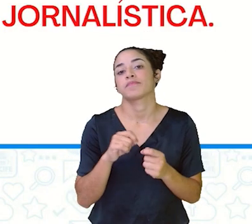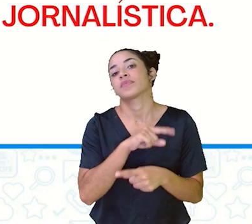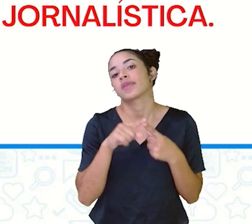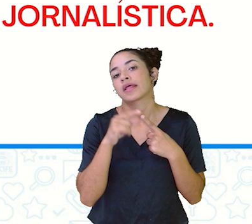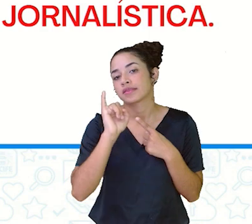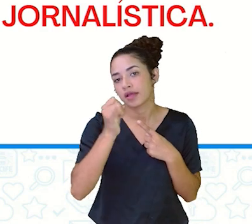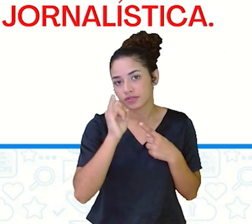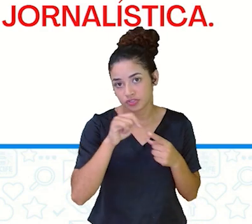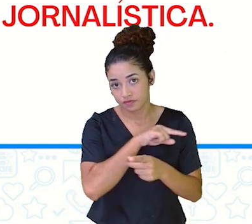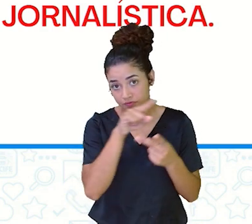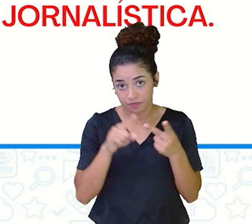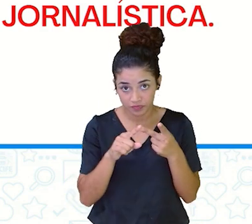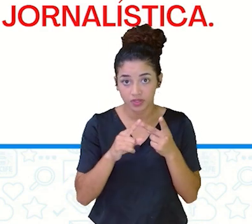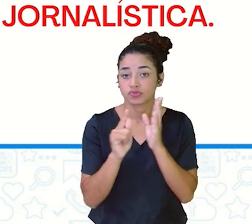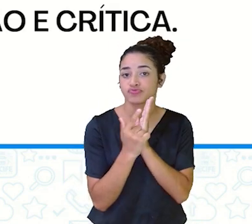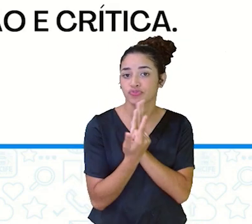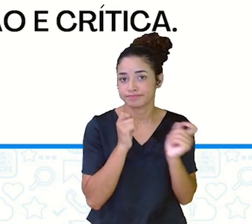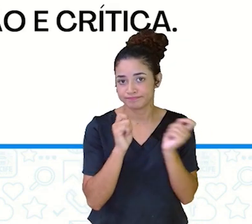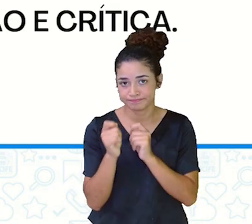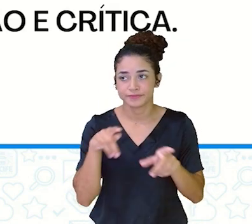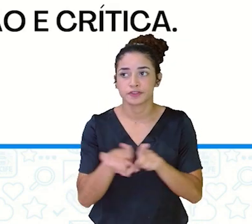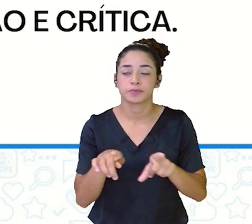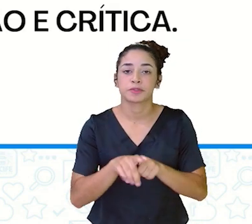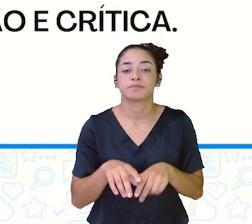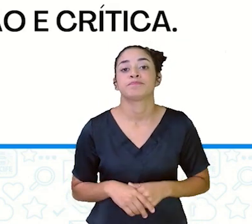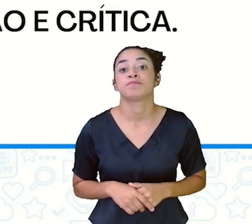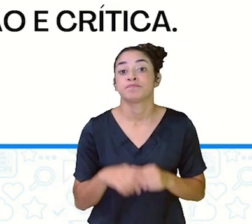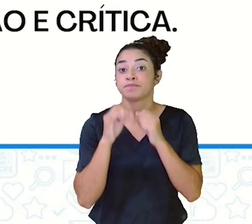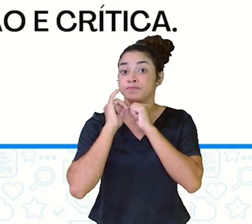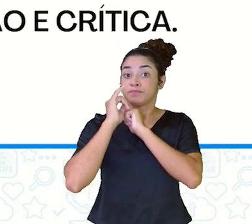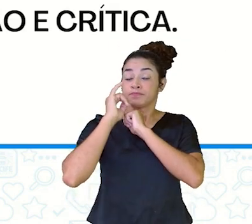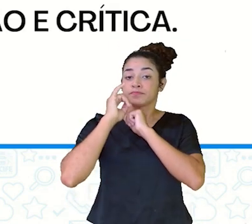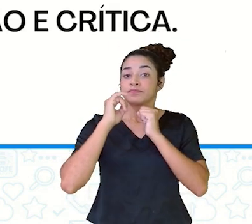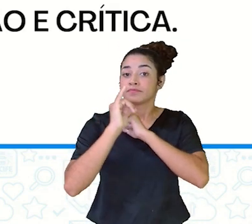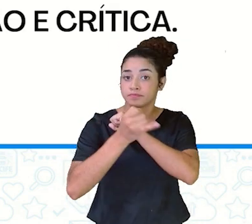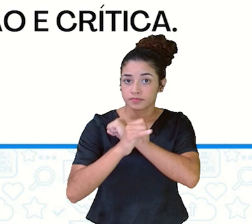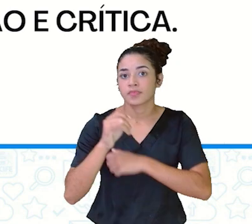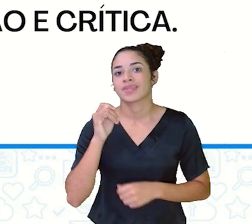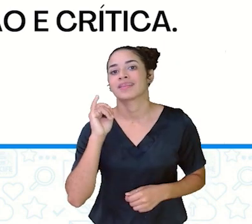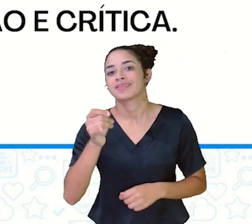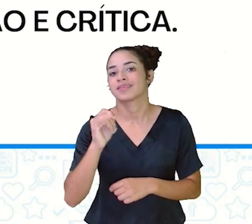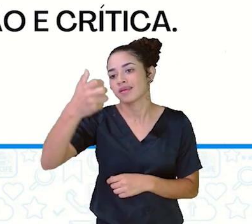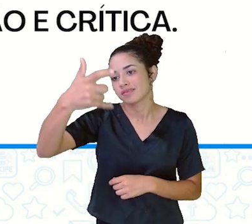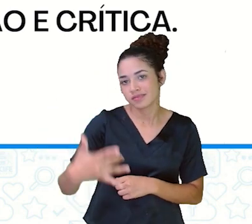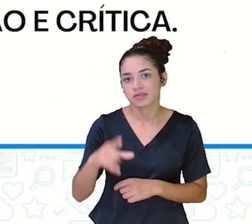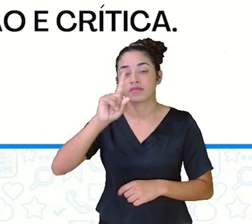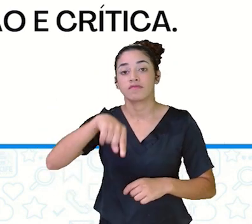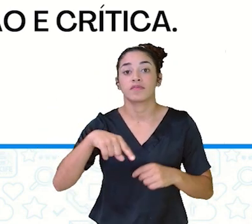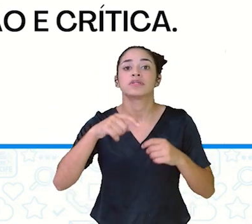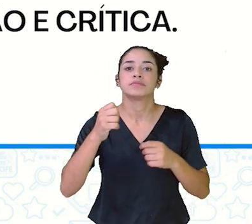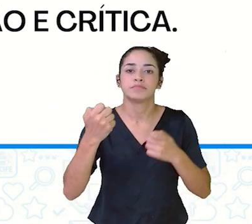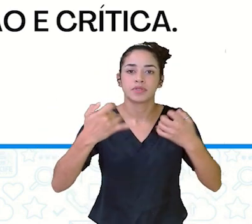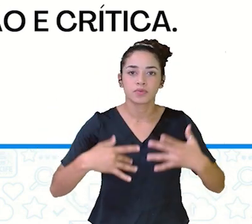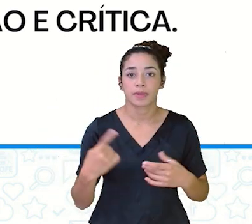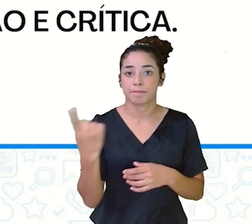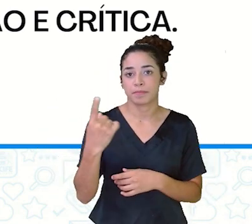narrativa e a crônica jornalística. A crônica narrativa narra o acontecimento na primeira pessoa,